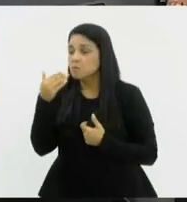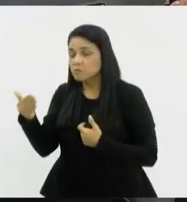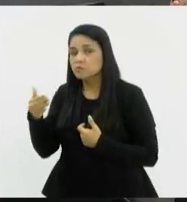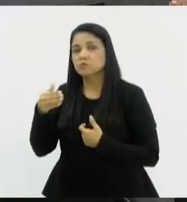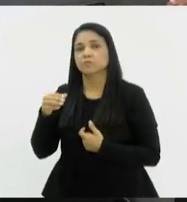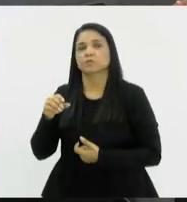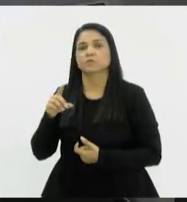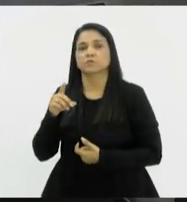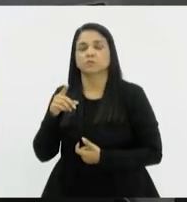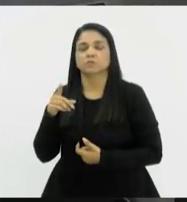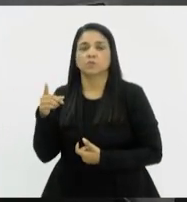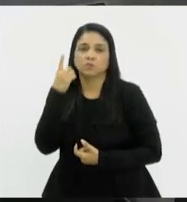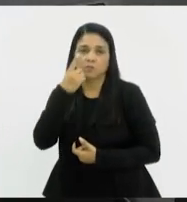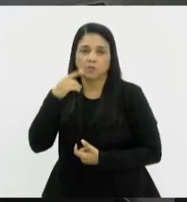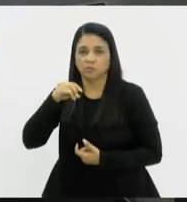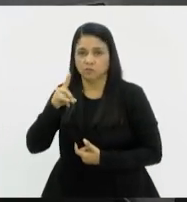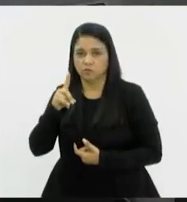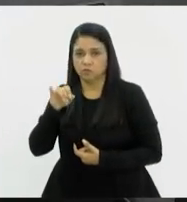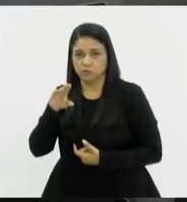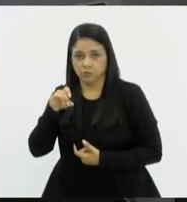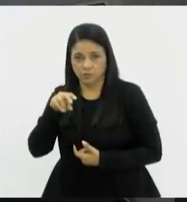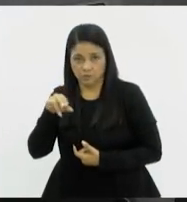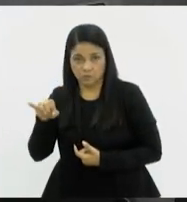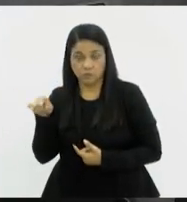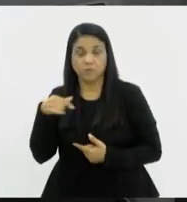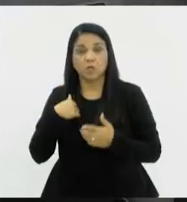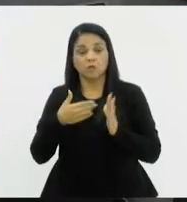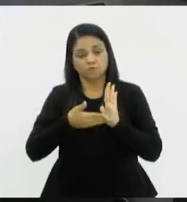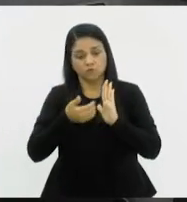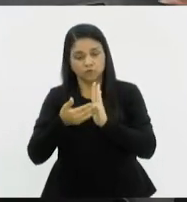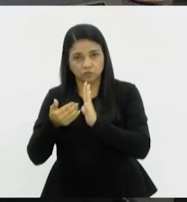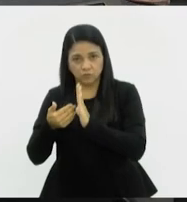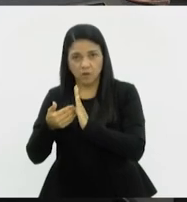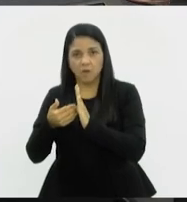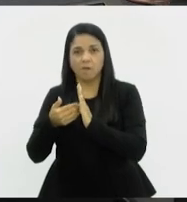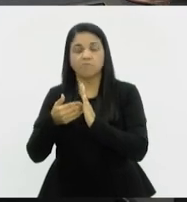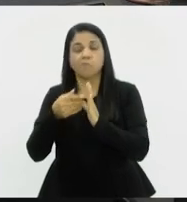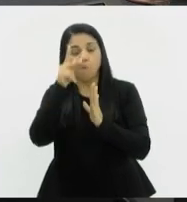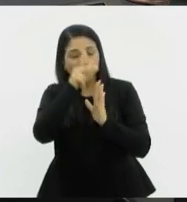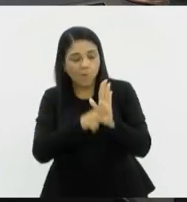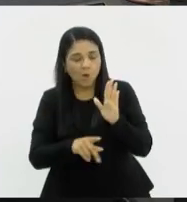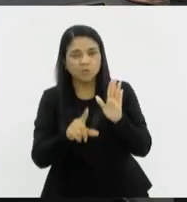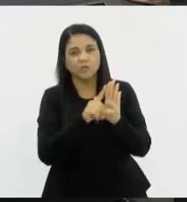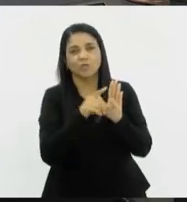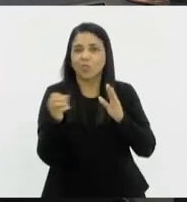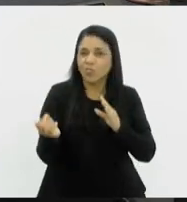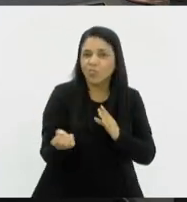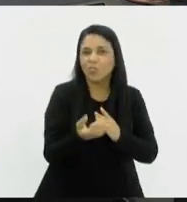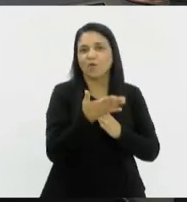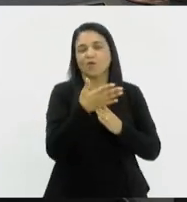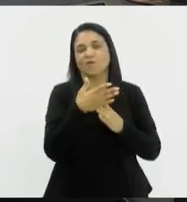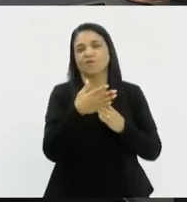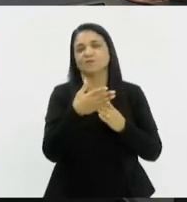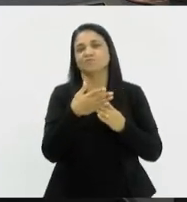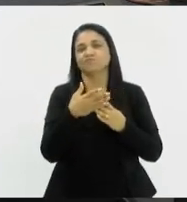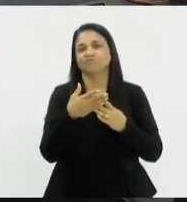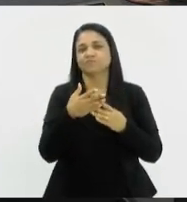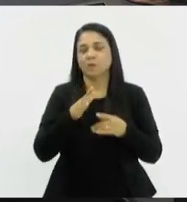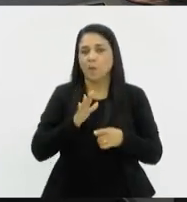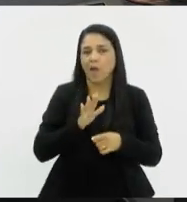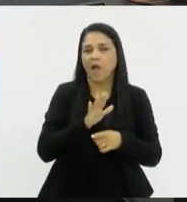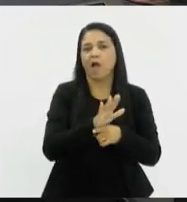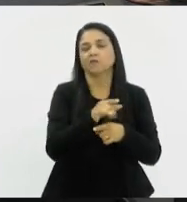Dionísio Lins, eu estou retirando para que a gente faça um projeto novo, também contemplando os motoristas